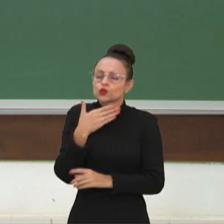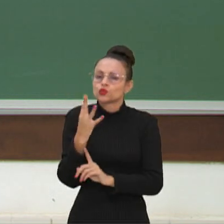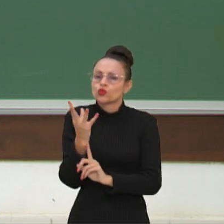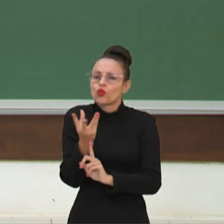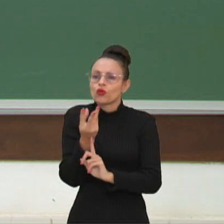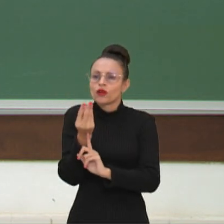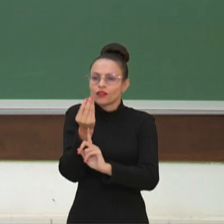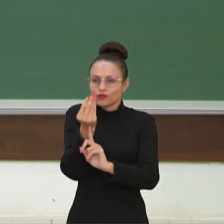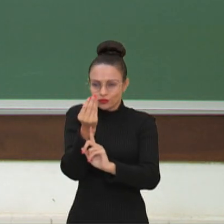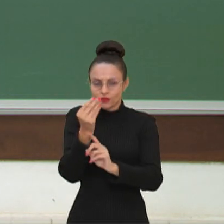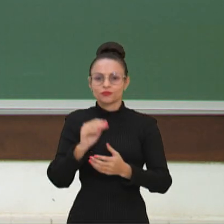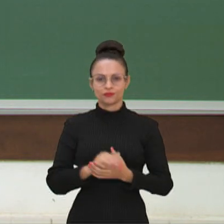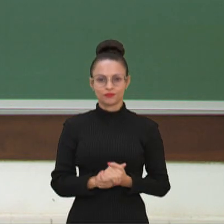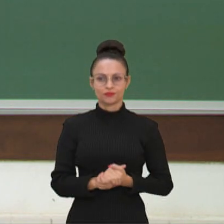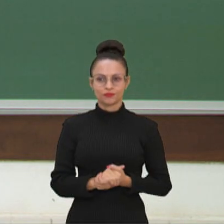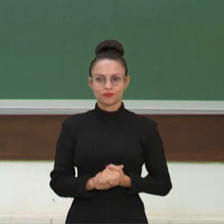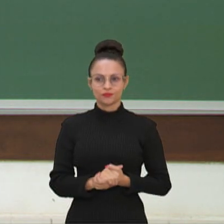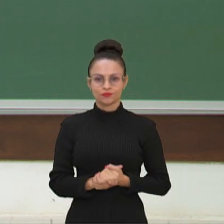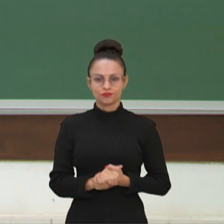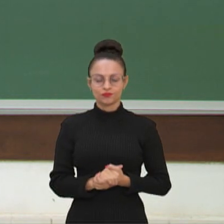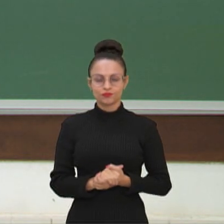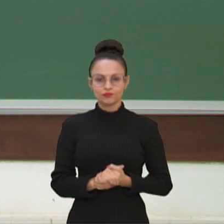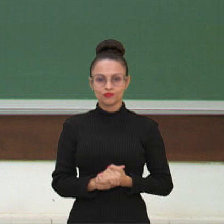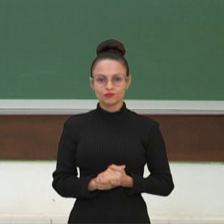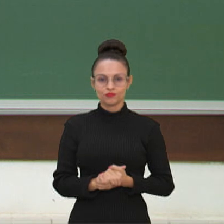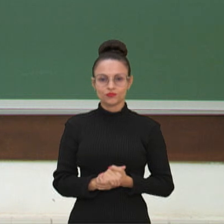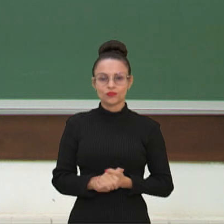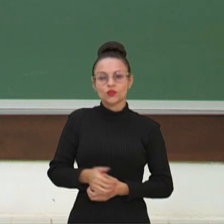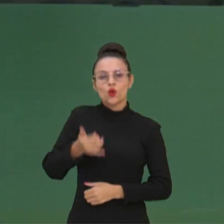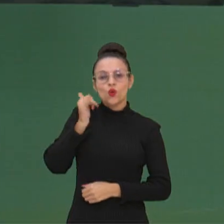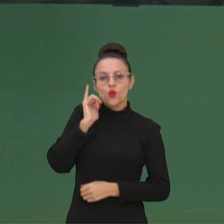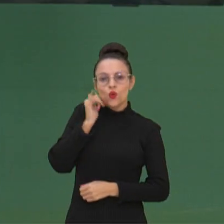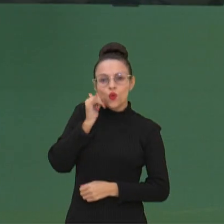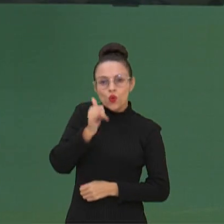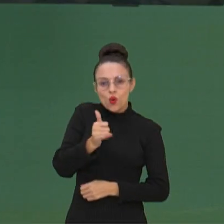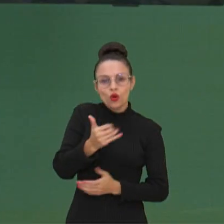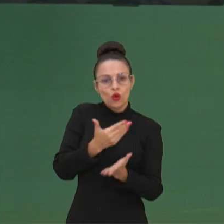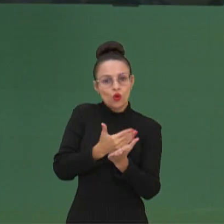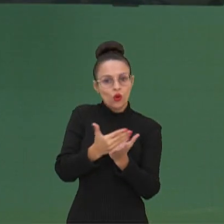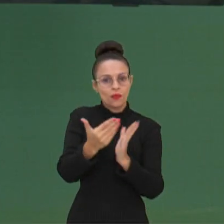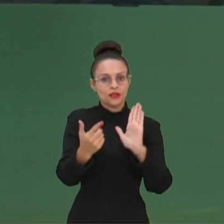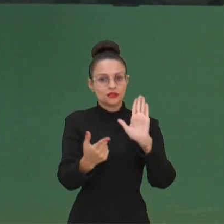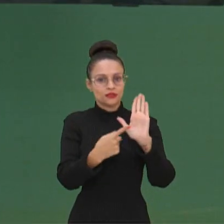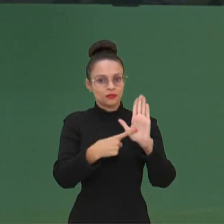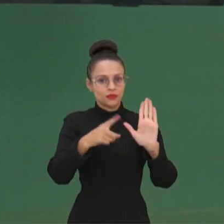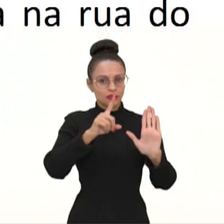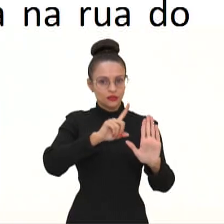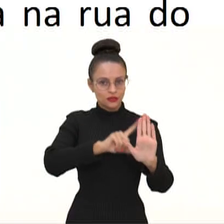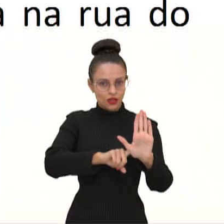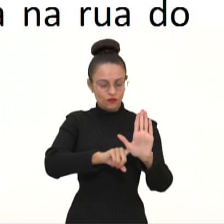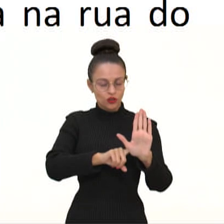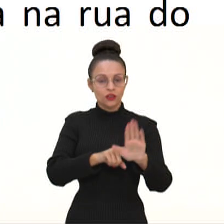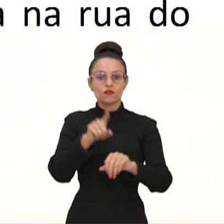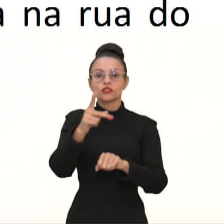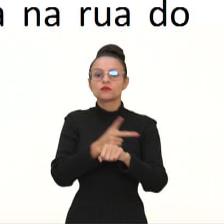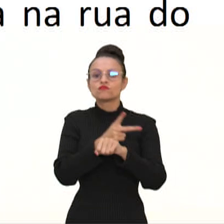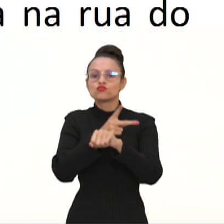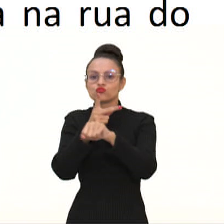como elegante naturalmente apresenta traços românticos, pois a beleza na mulher